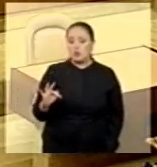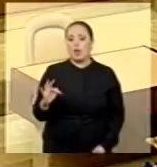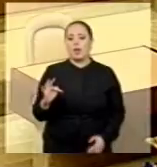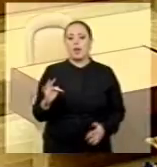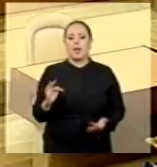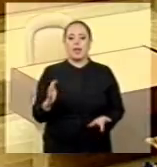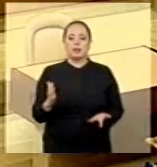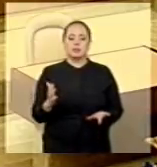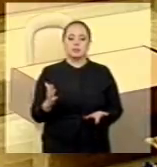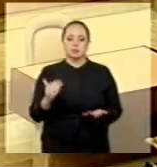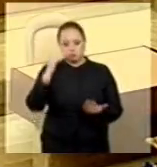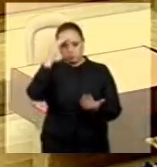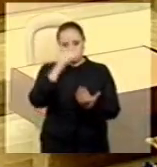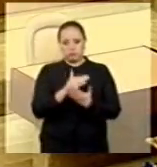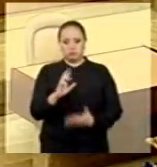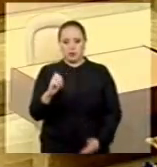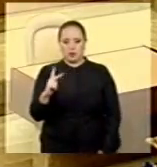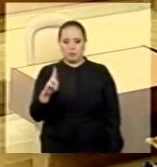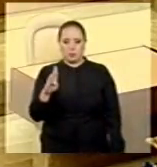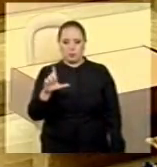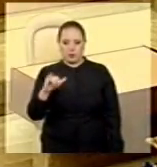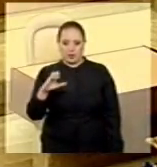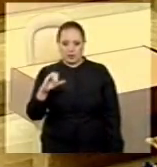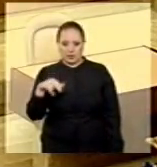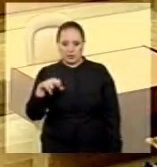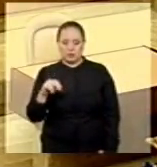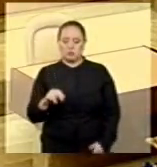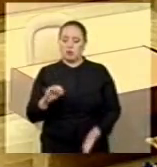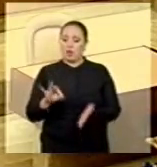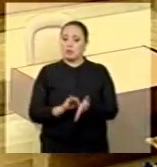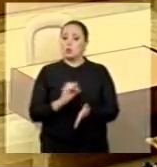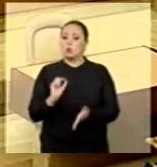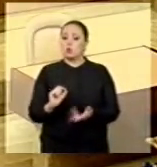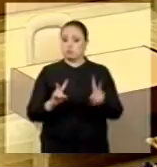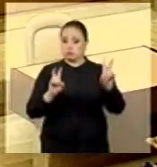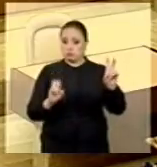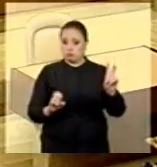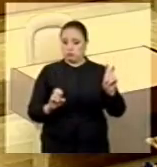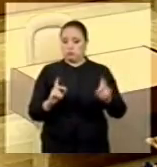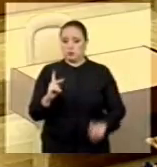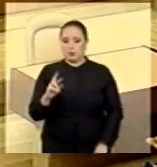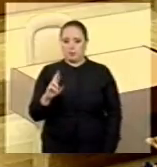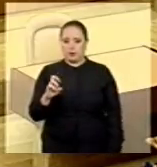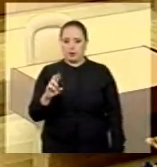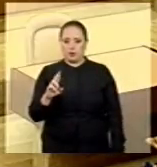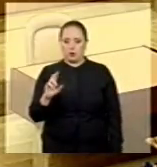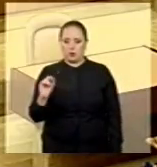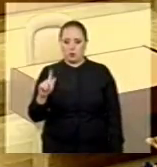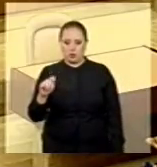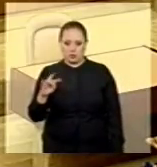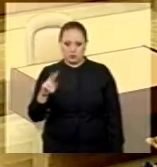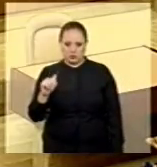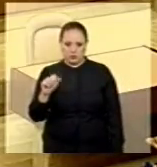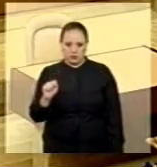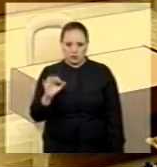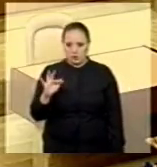princípio republicano, corretamente assinalou que, aspas, as prerrogativas de foro, pelo privilégio que de certa